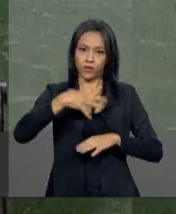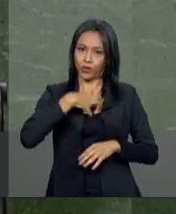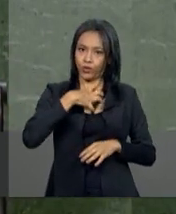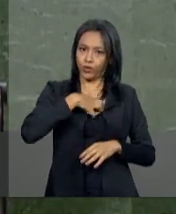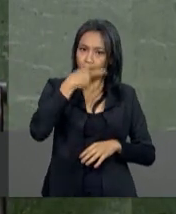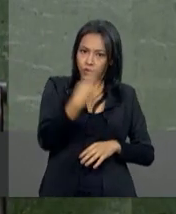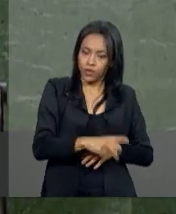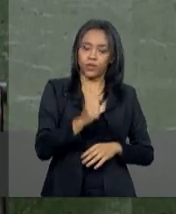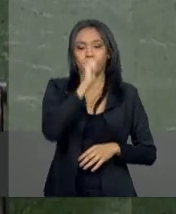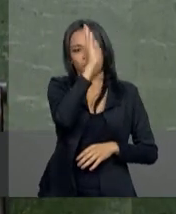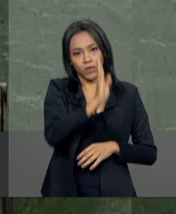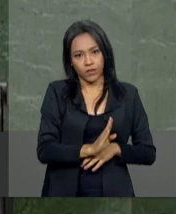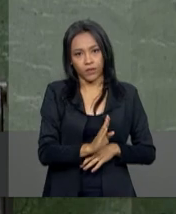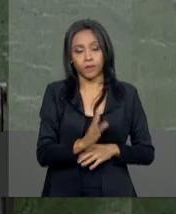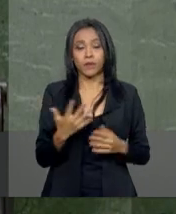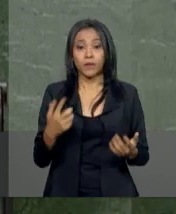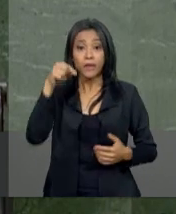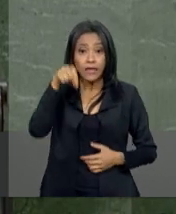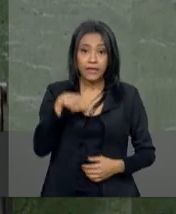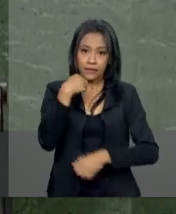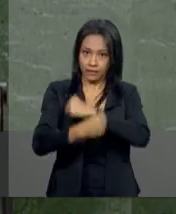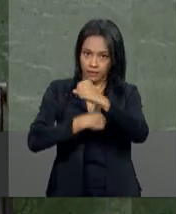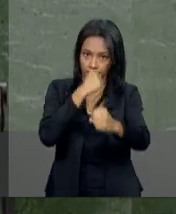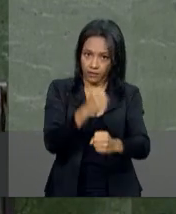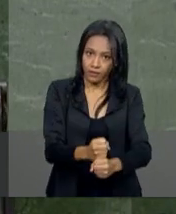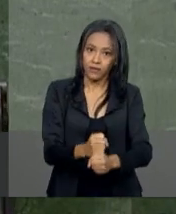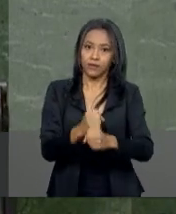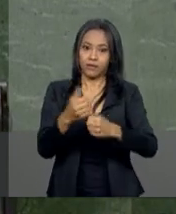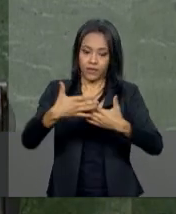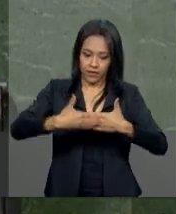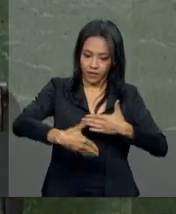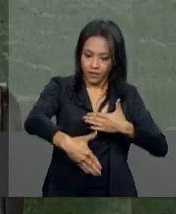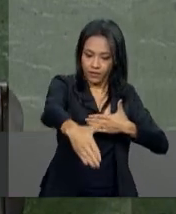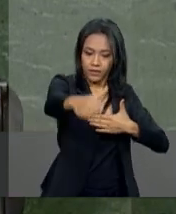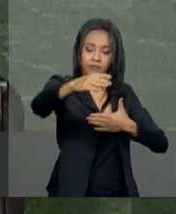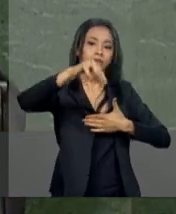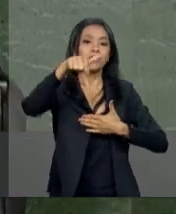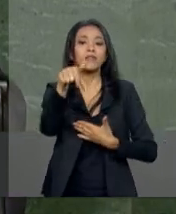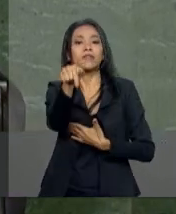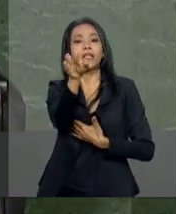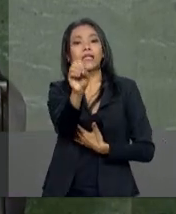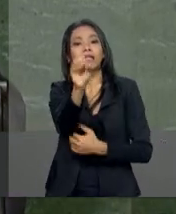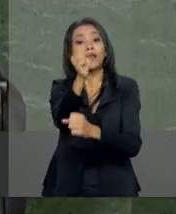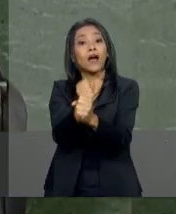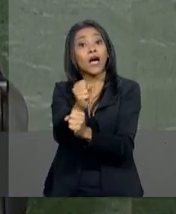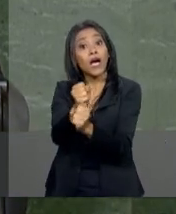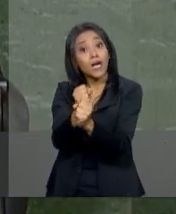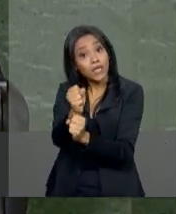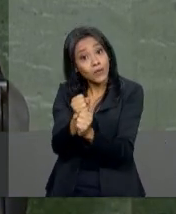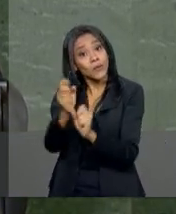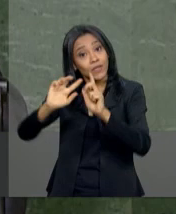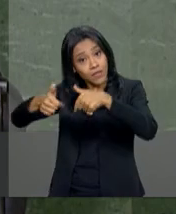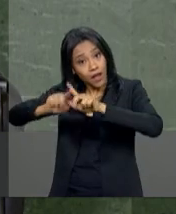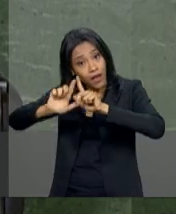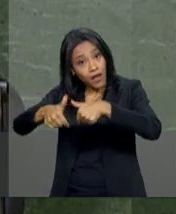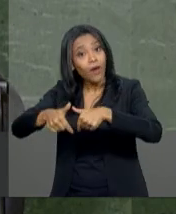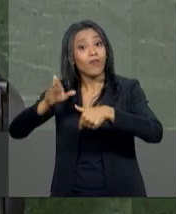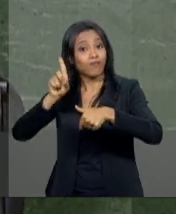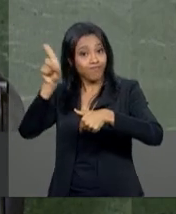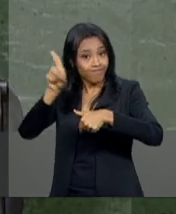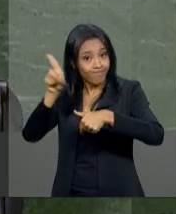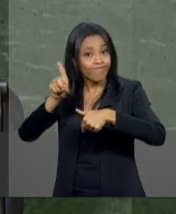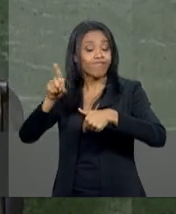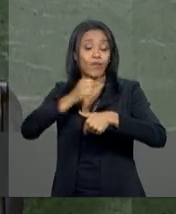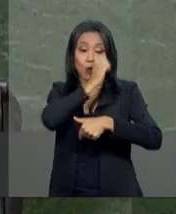neste ano que nos associamos as comemorações pelos 70 anos de israel o brasil renova